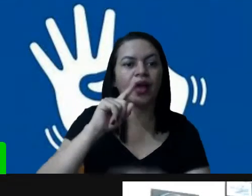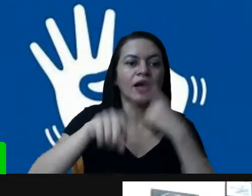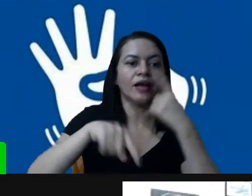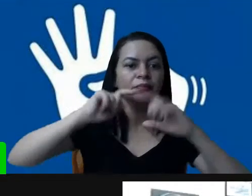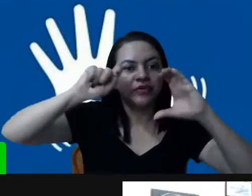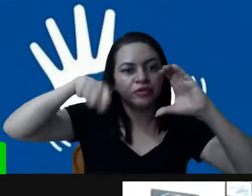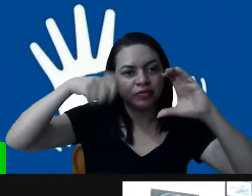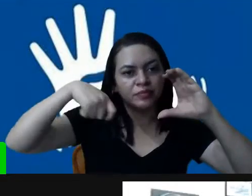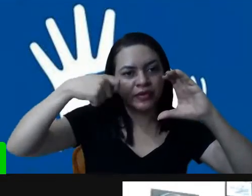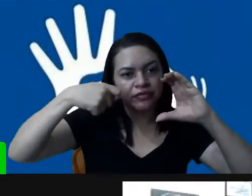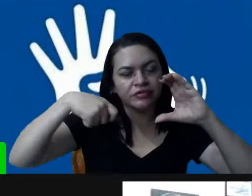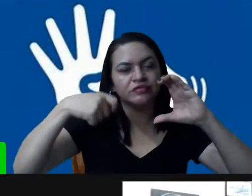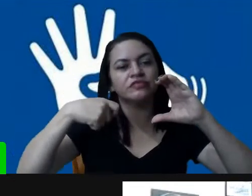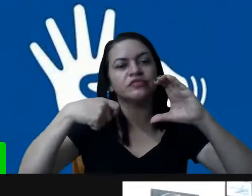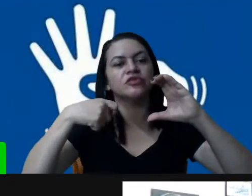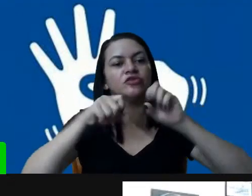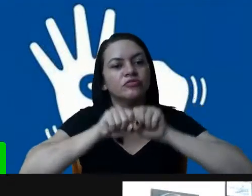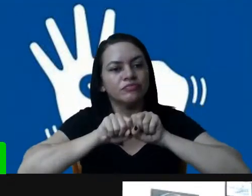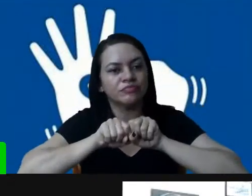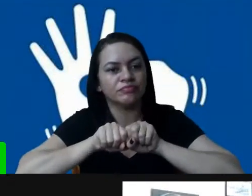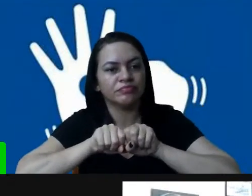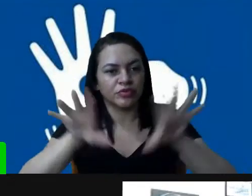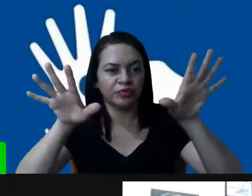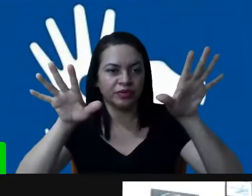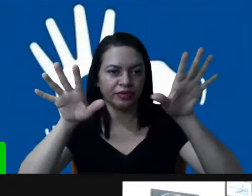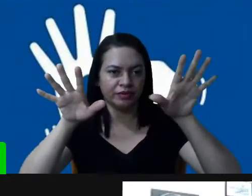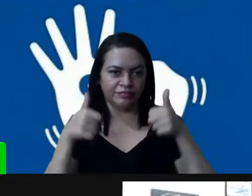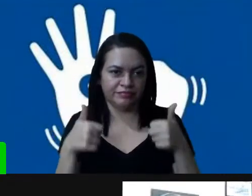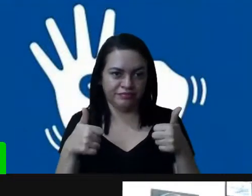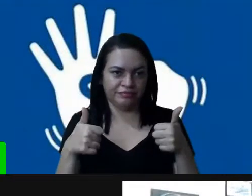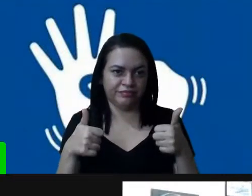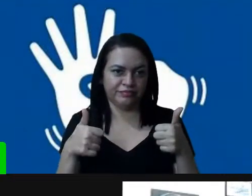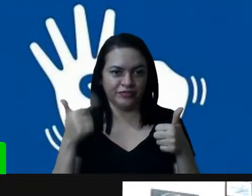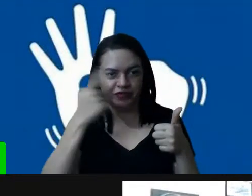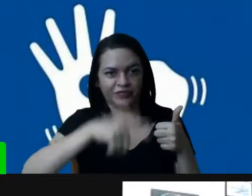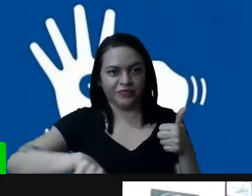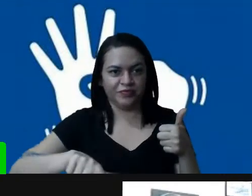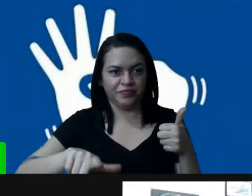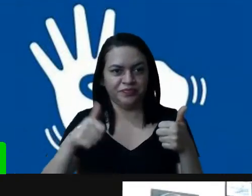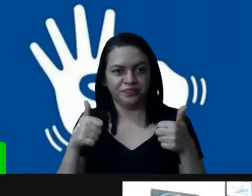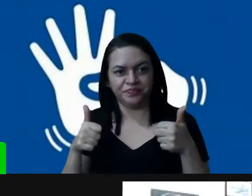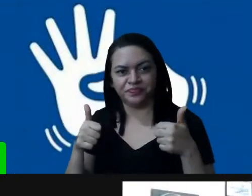forma publicar ela, beleza? A gente vai continuar aqui, tá?